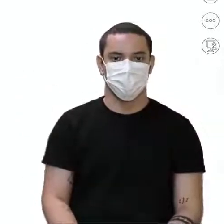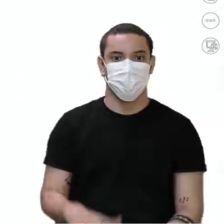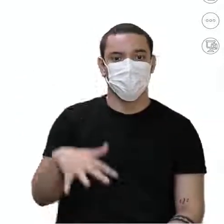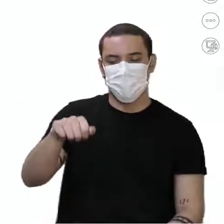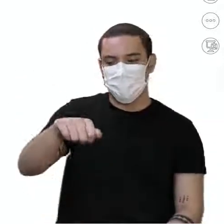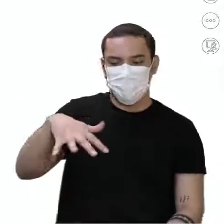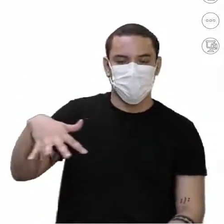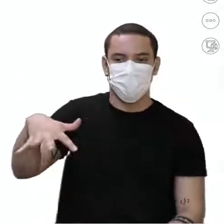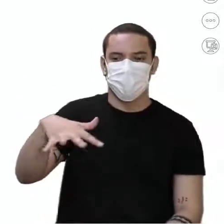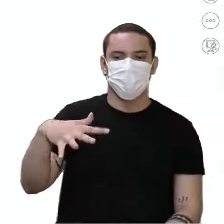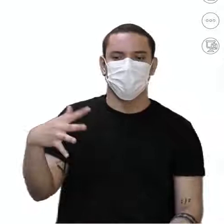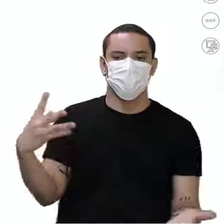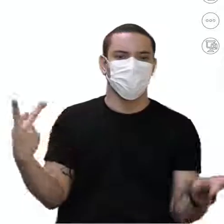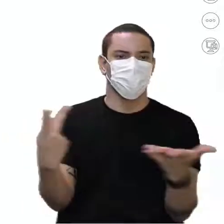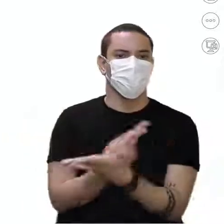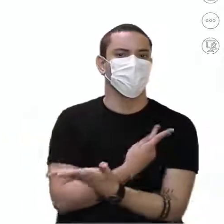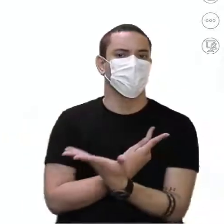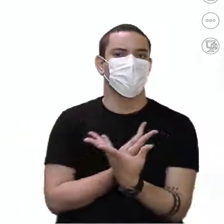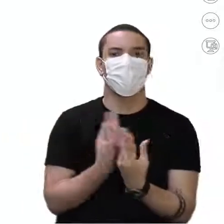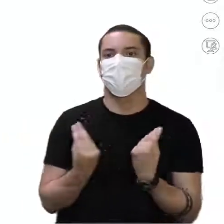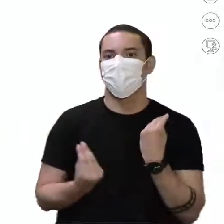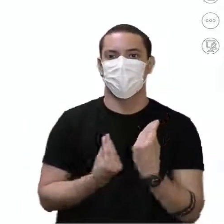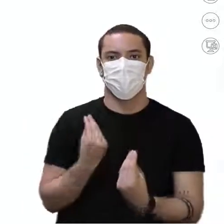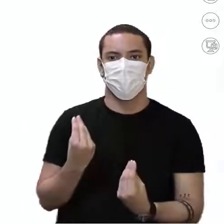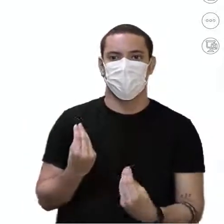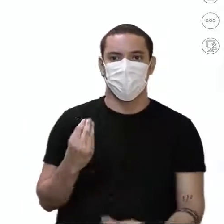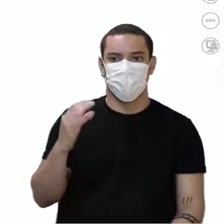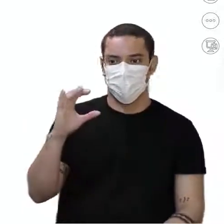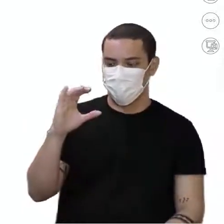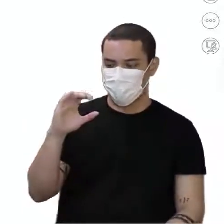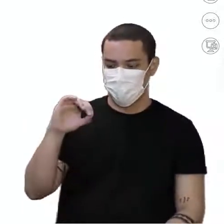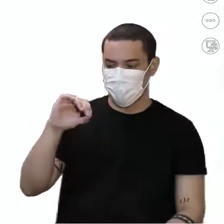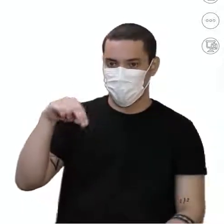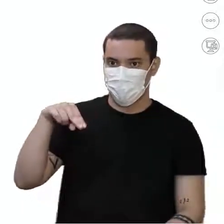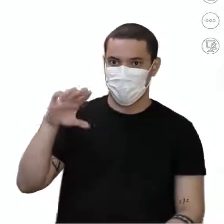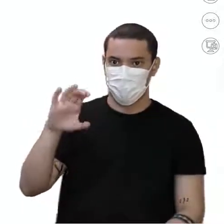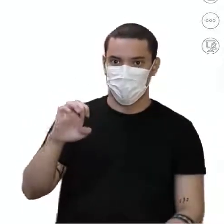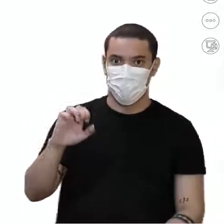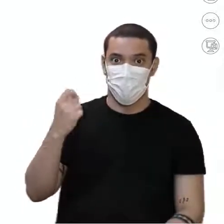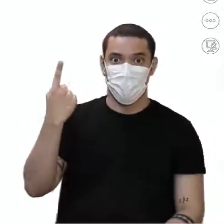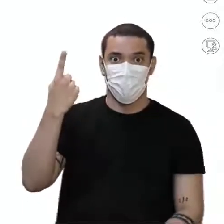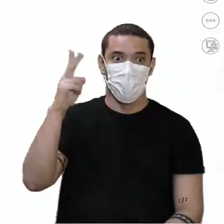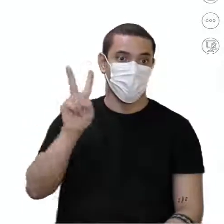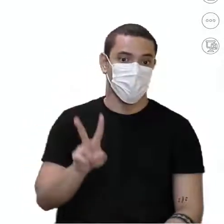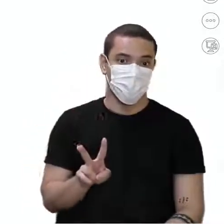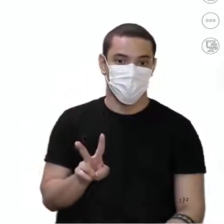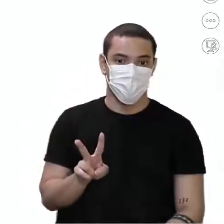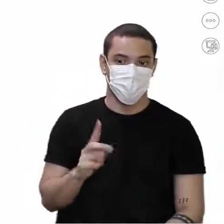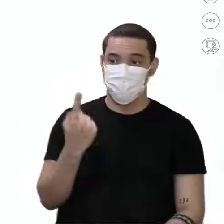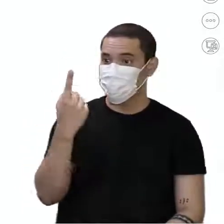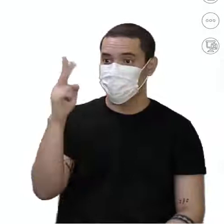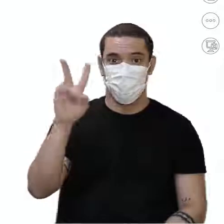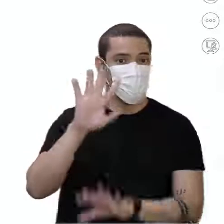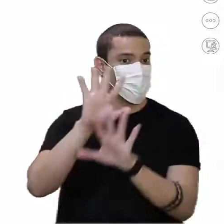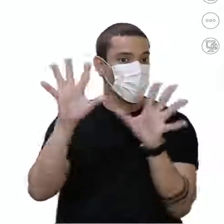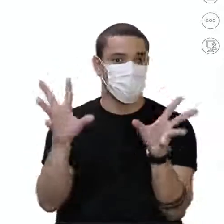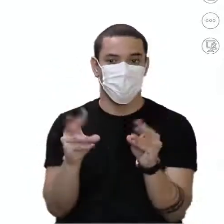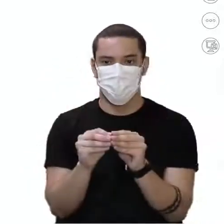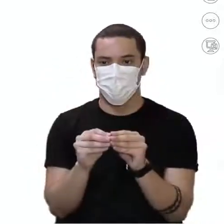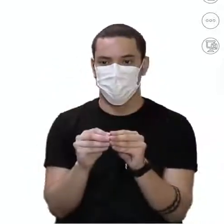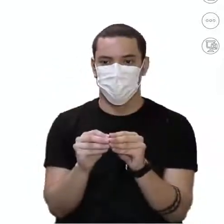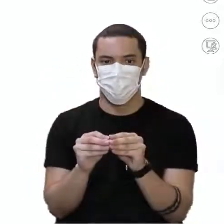situação aconteceu com qual frequência? Foi uma vez, once. Qual é a